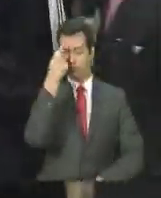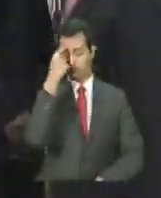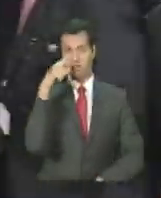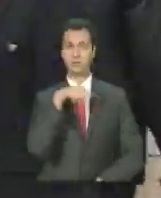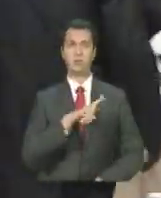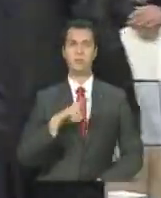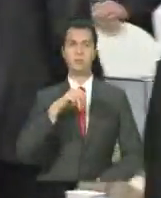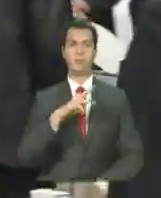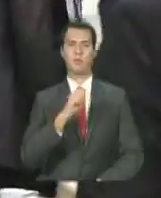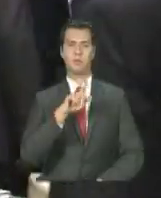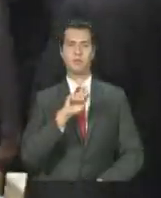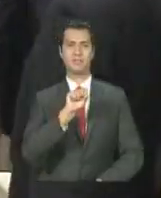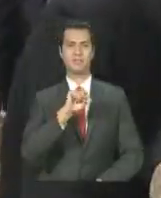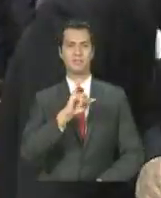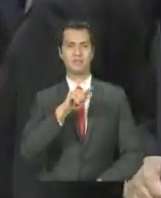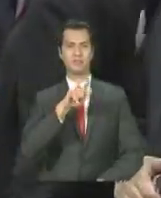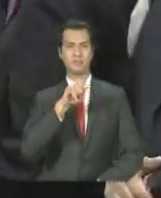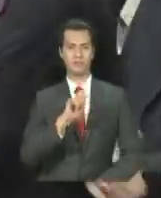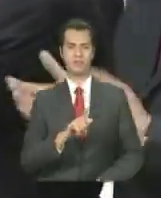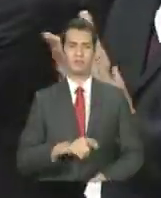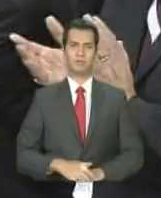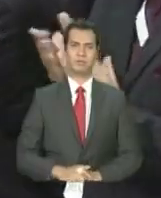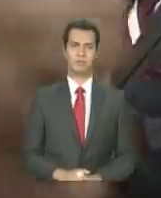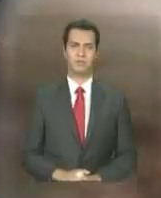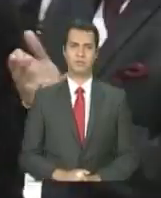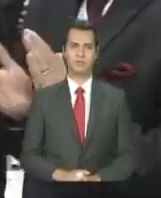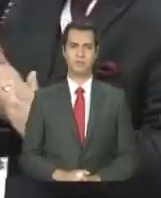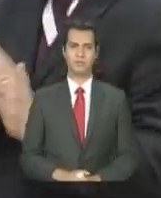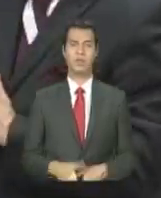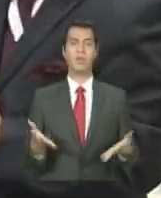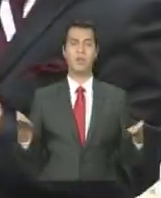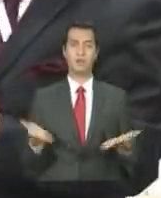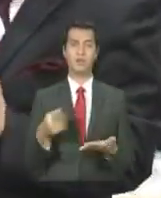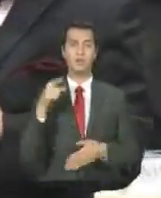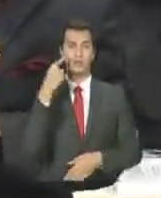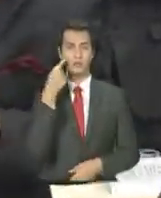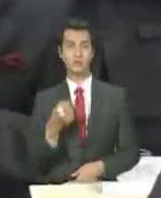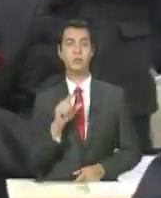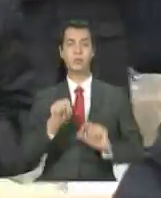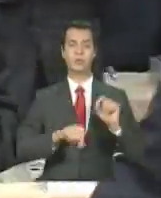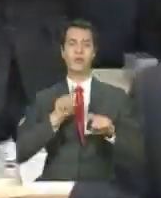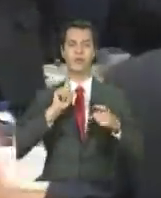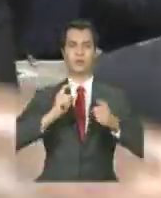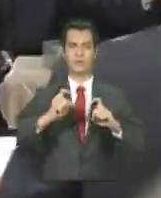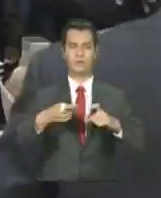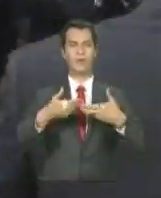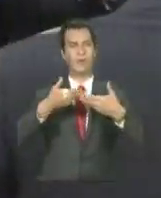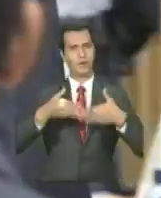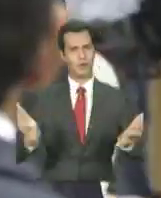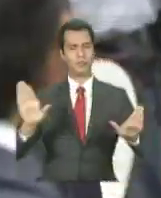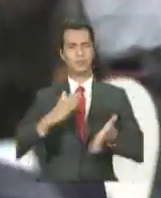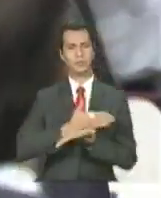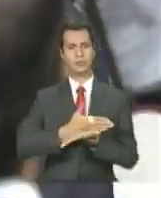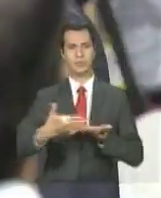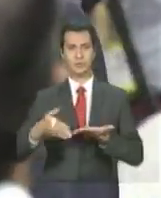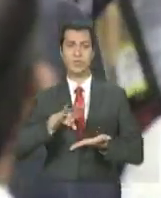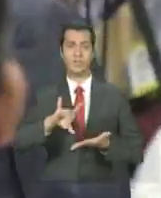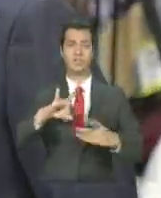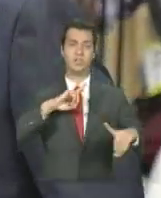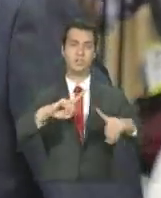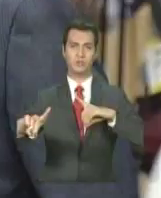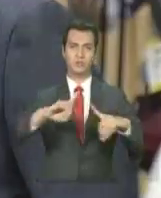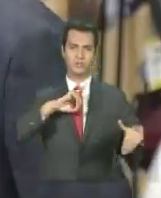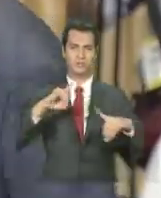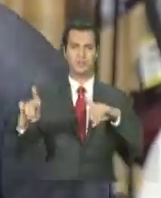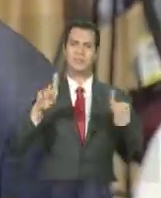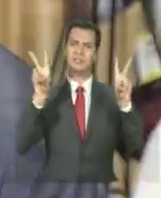Neste momento, eles estão aí dando início à reunião plenária, onde serão discutidos